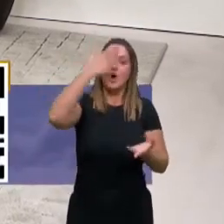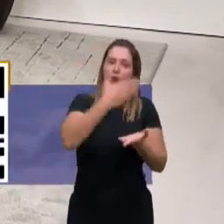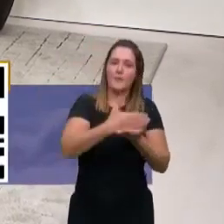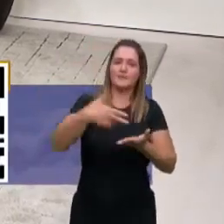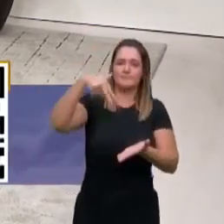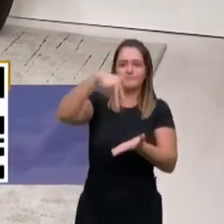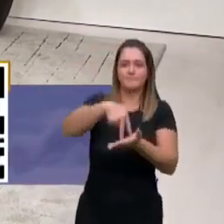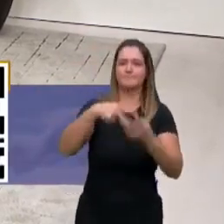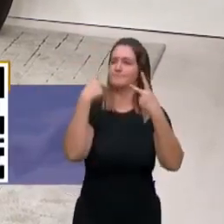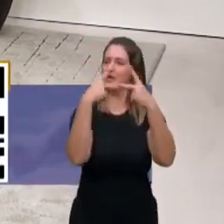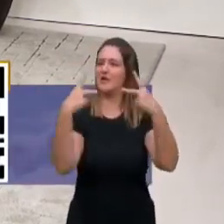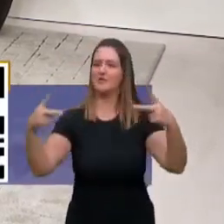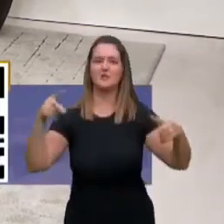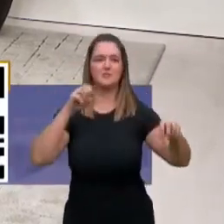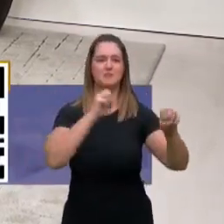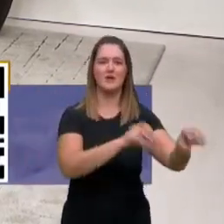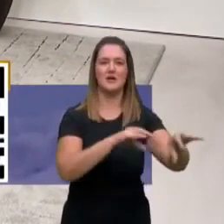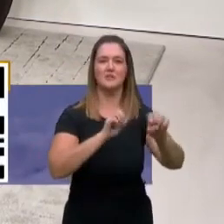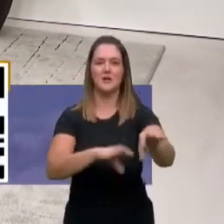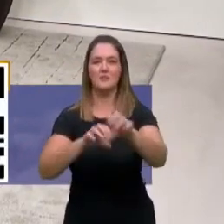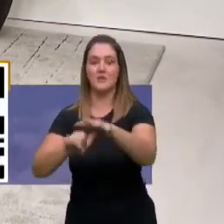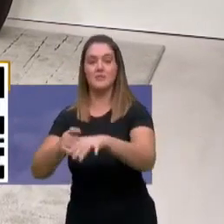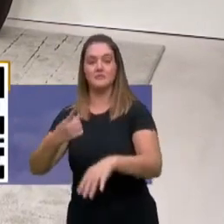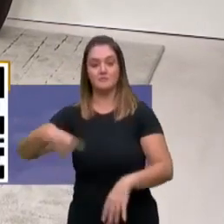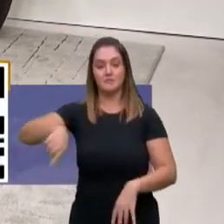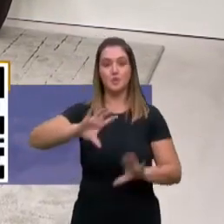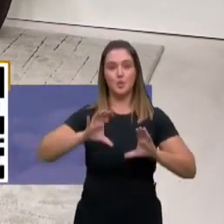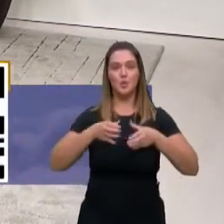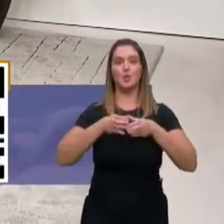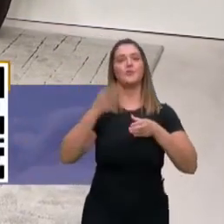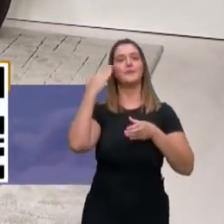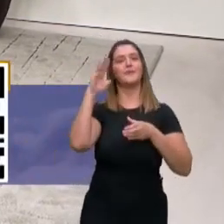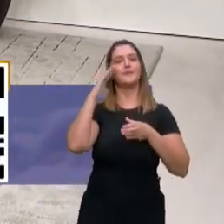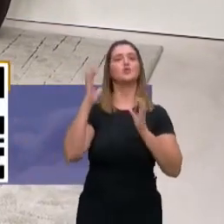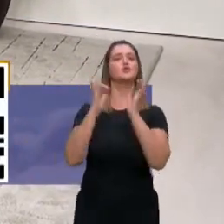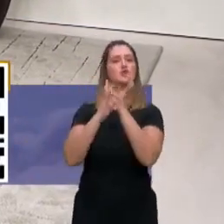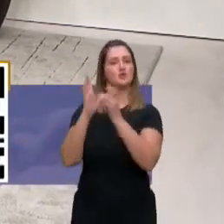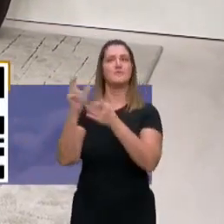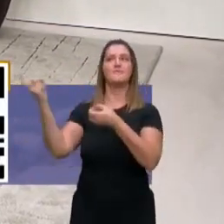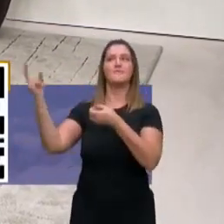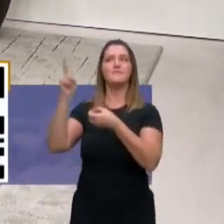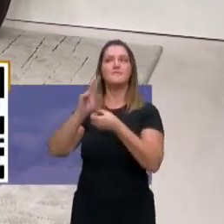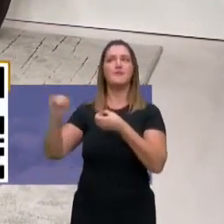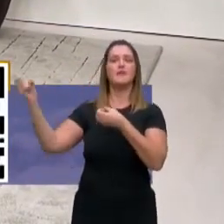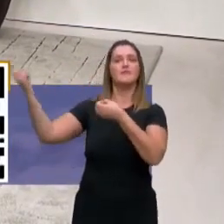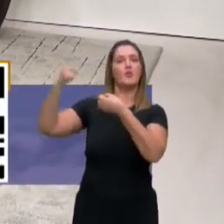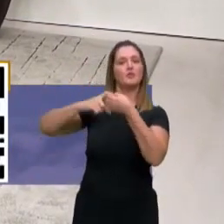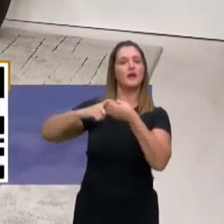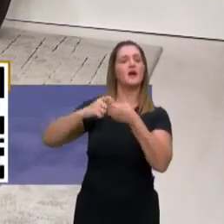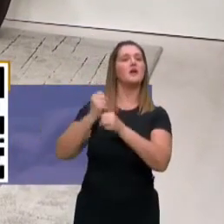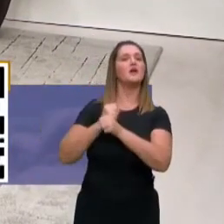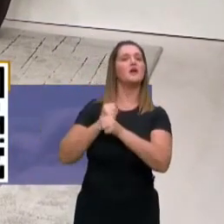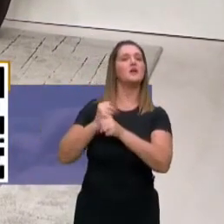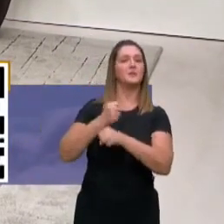de pregação, de estudo da Bíblia. E eles entenderam que Jesus voltaria em